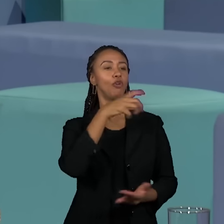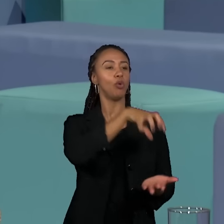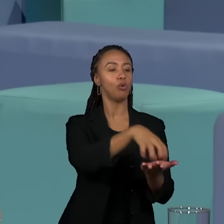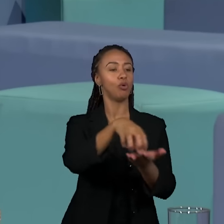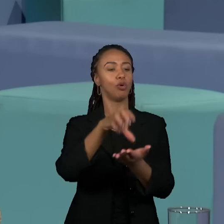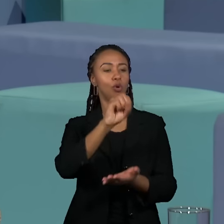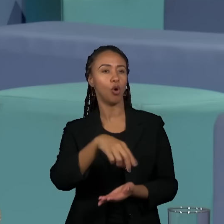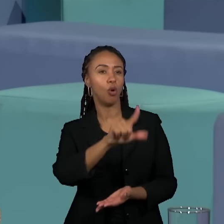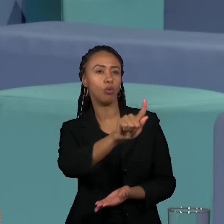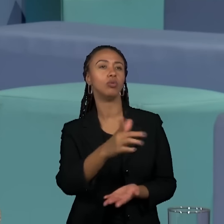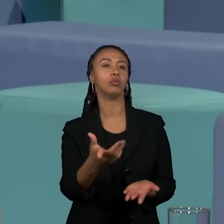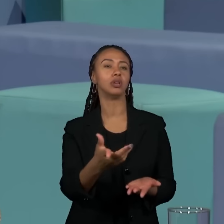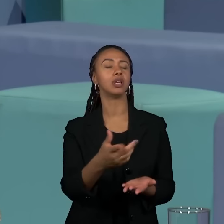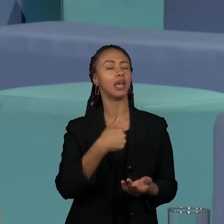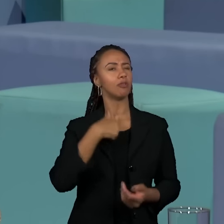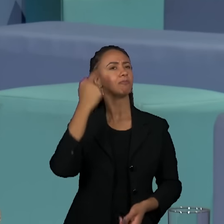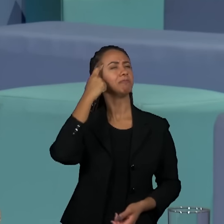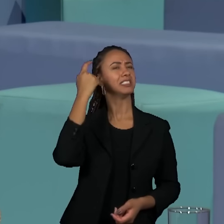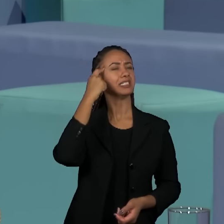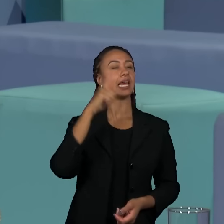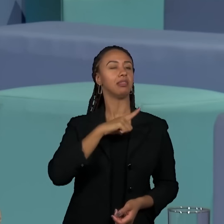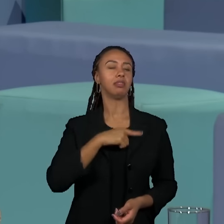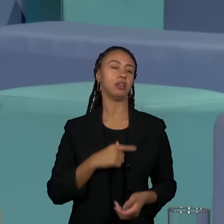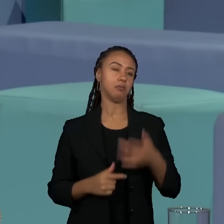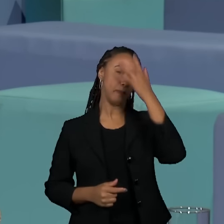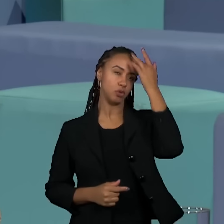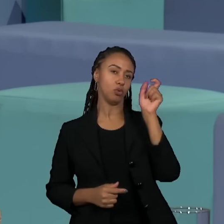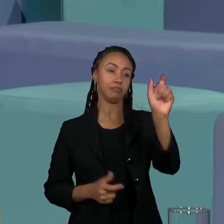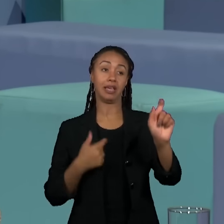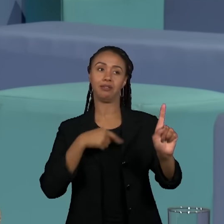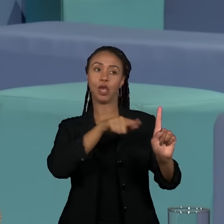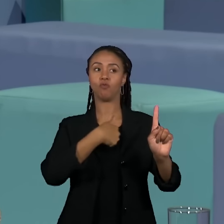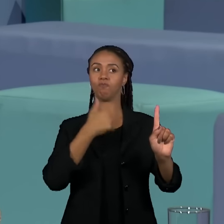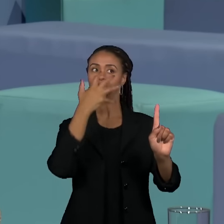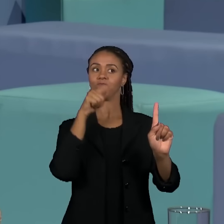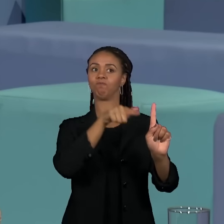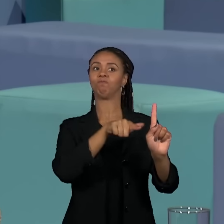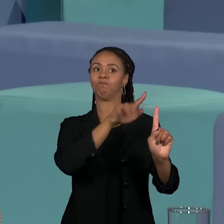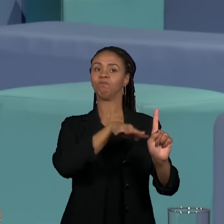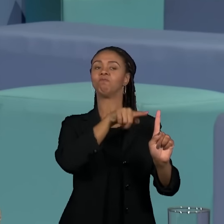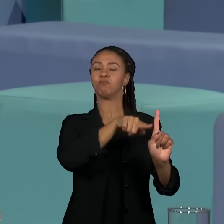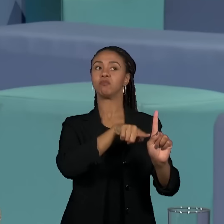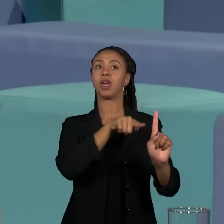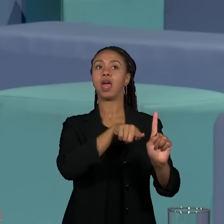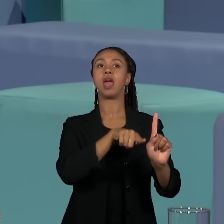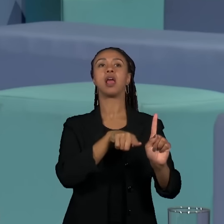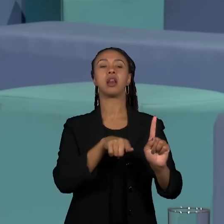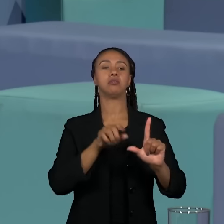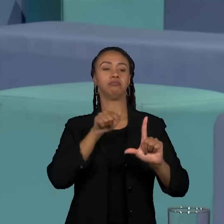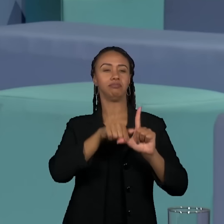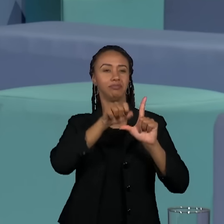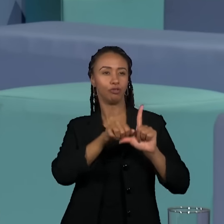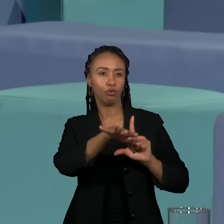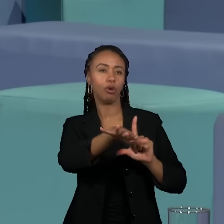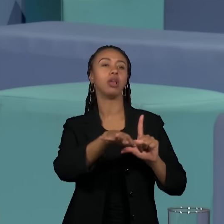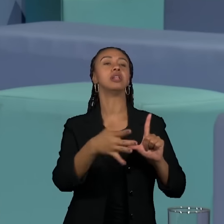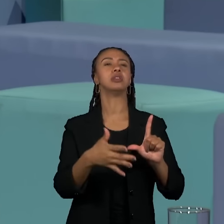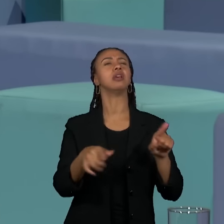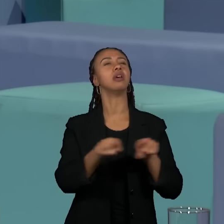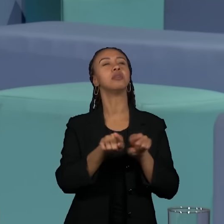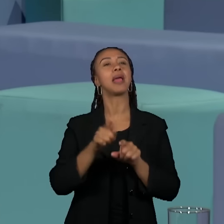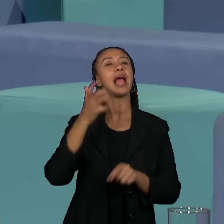influenciadores né Eu eu tenho uma pessoa que eu admiro não vou falar o nome aqui nada mas que faz muitas entrevistas paraa rádio né que é um